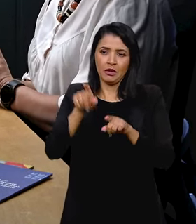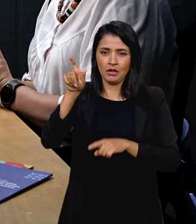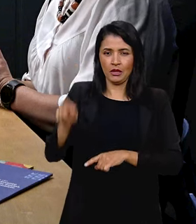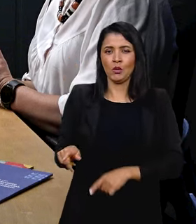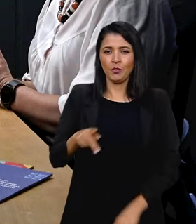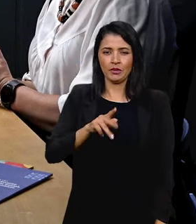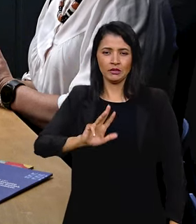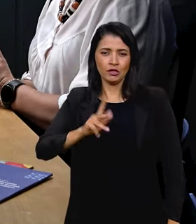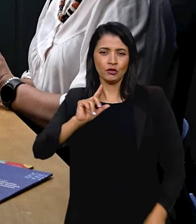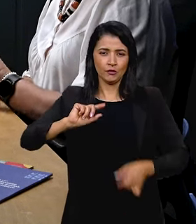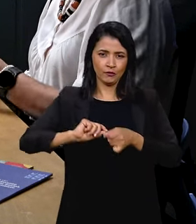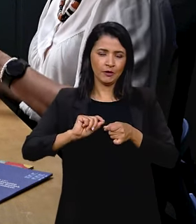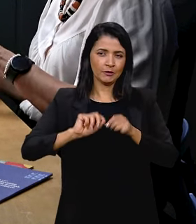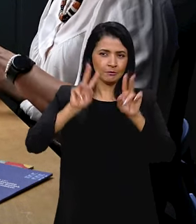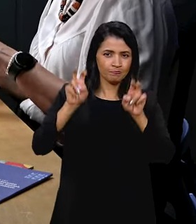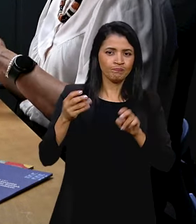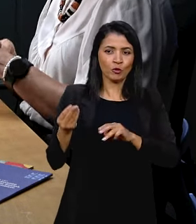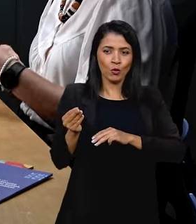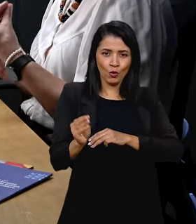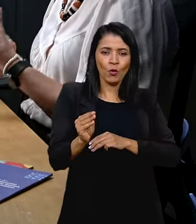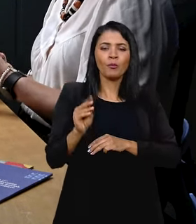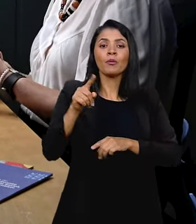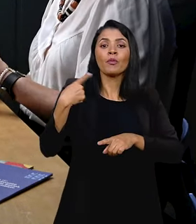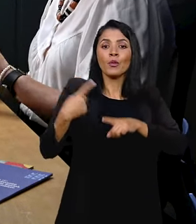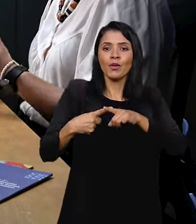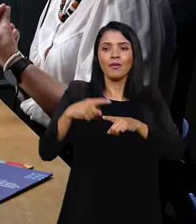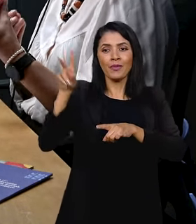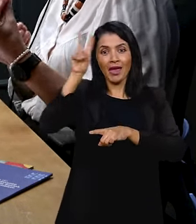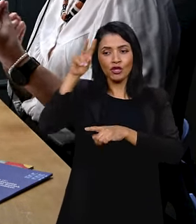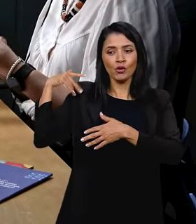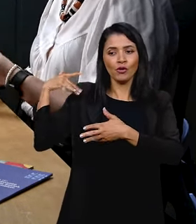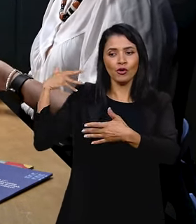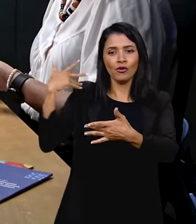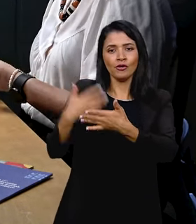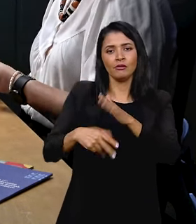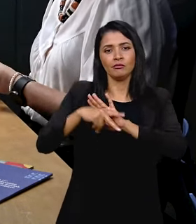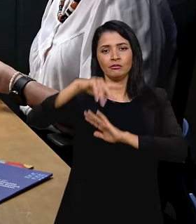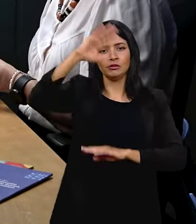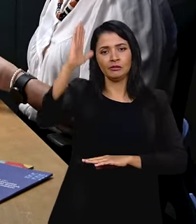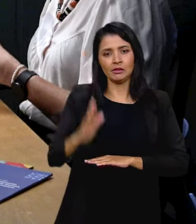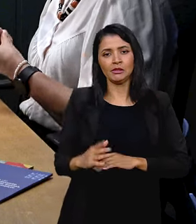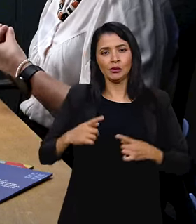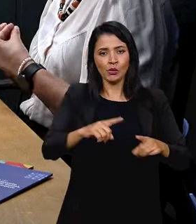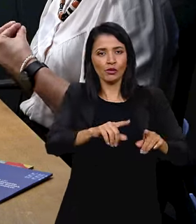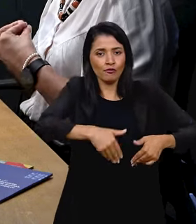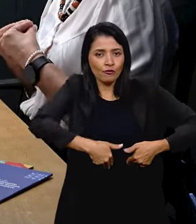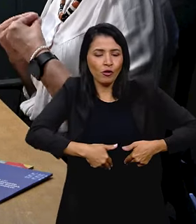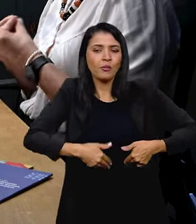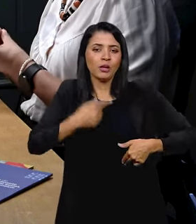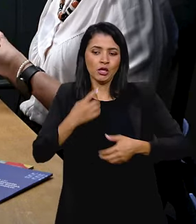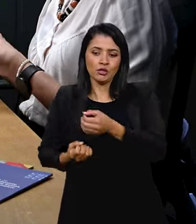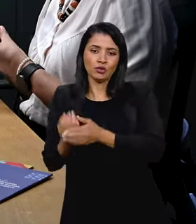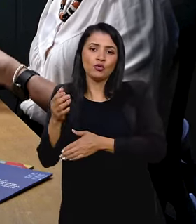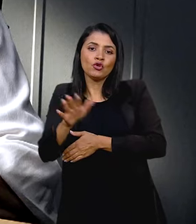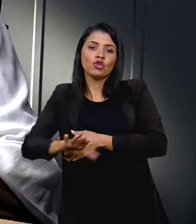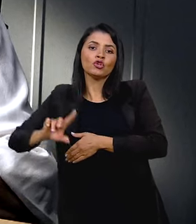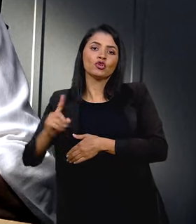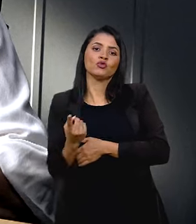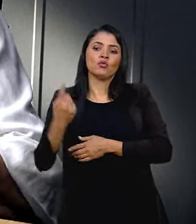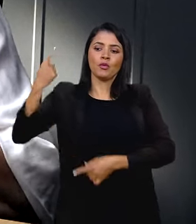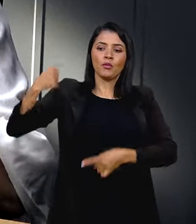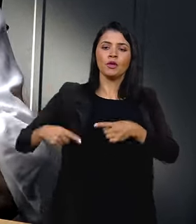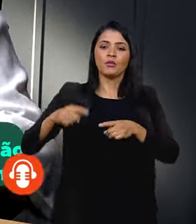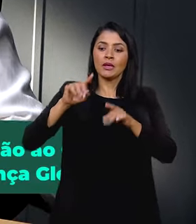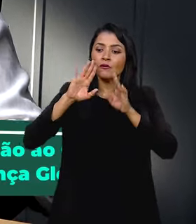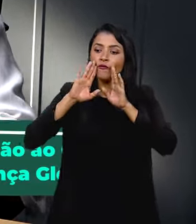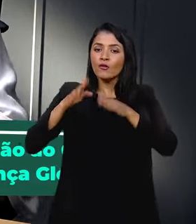isso é porque toda a história do Brasil para o combate à fome surge de um elemento político